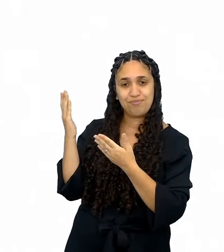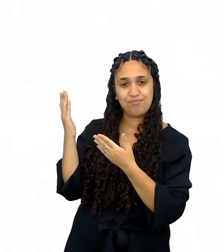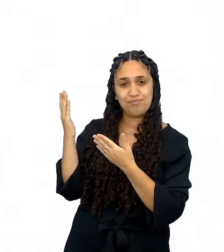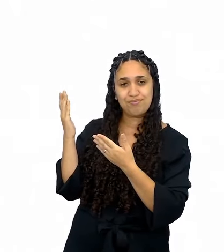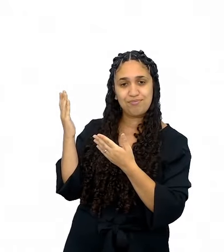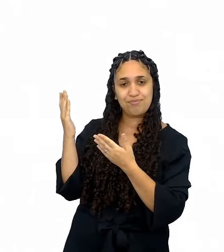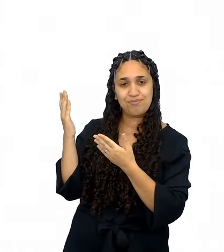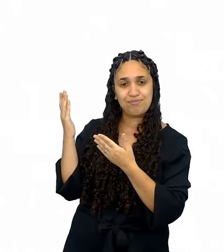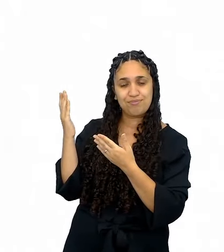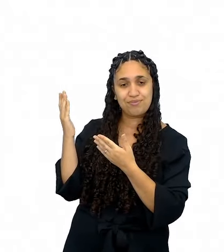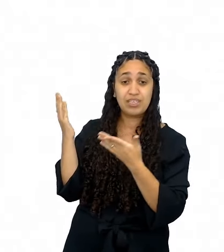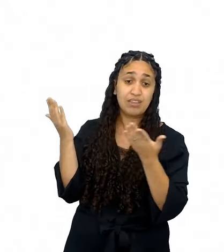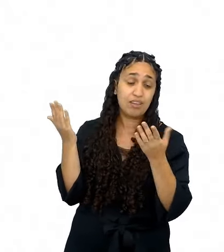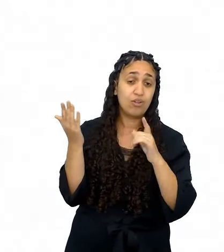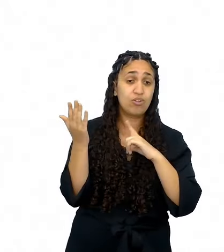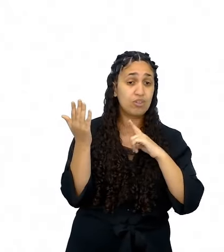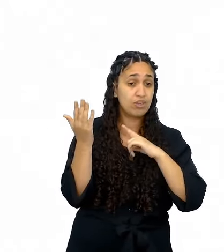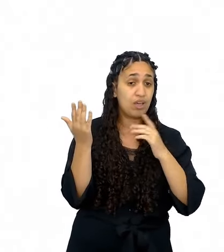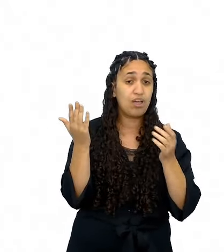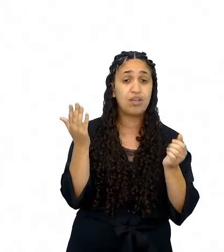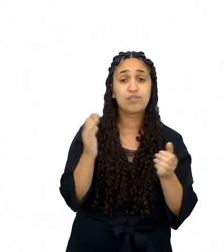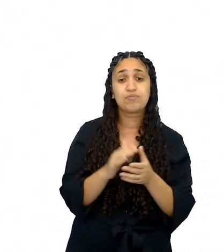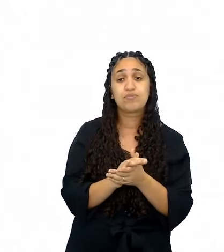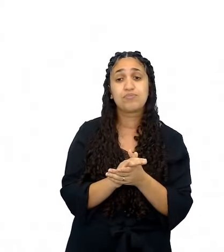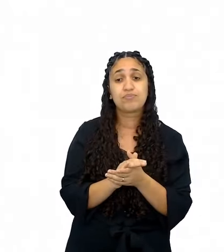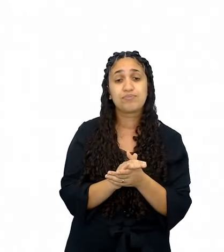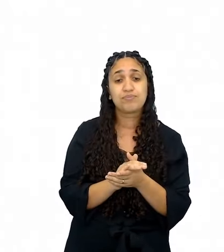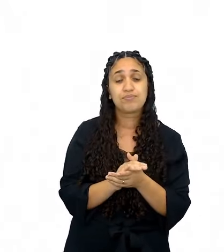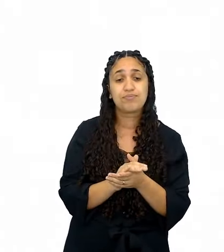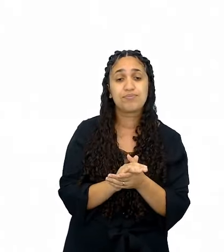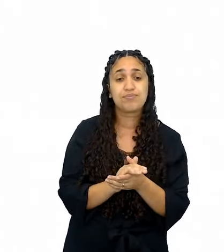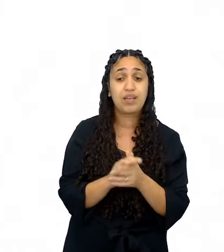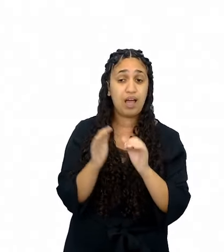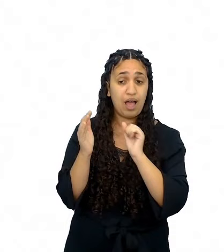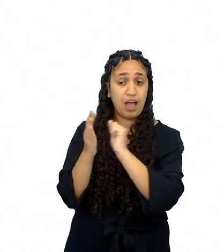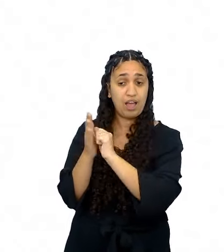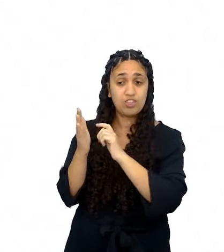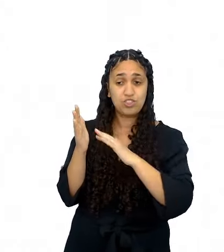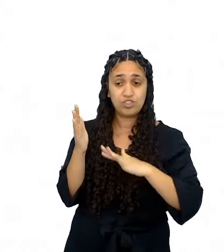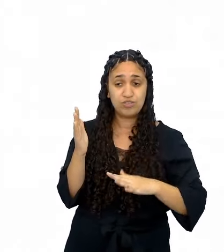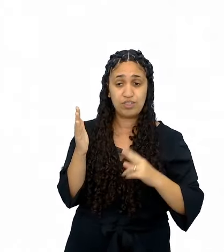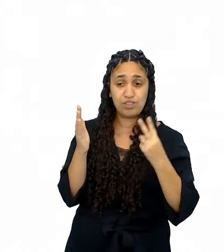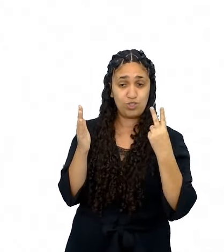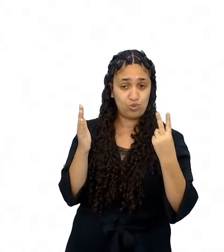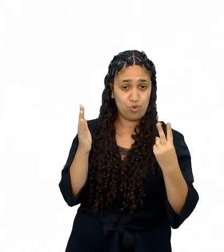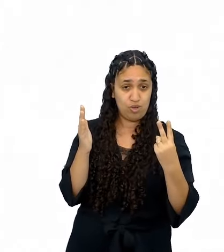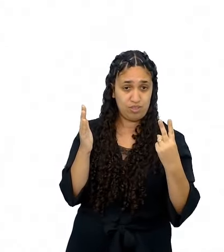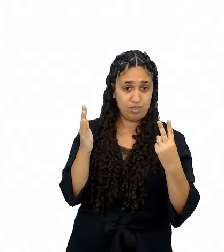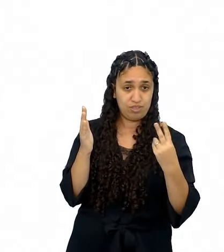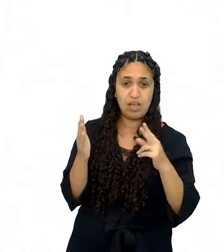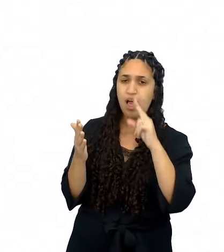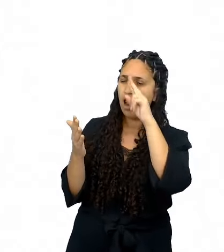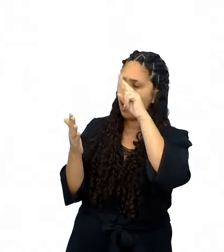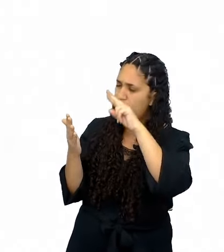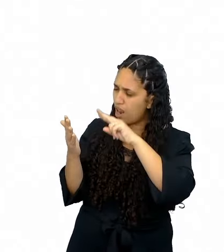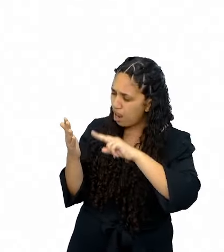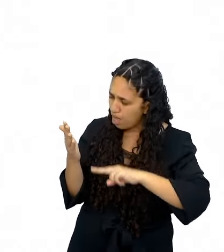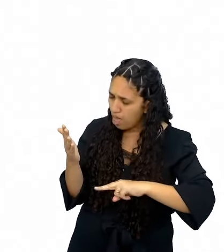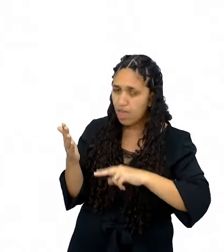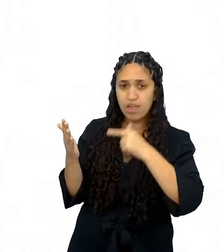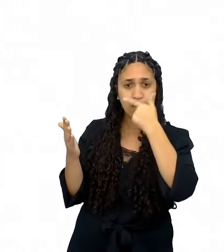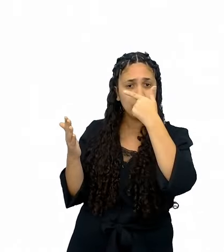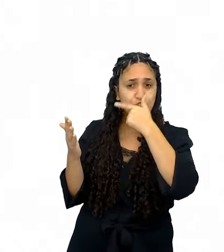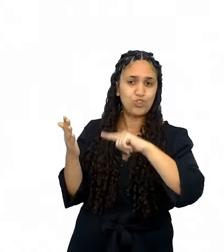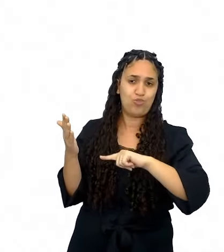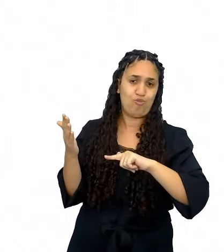Leia novamente o texto da aula anterior, né? Então, ela solicita que se volte ao